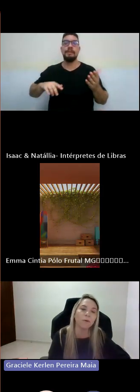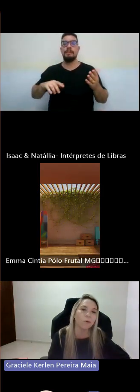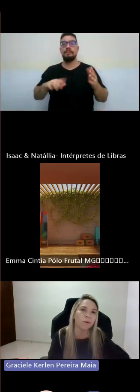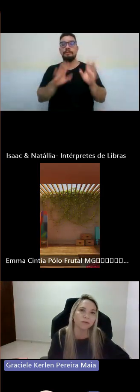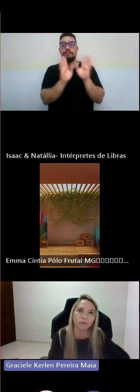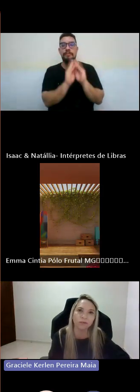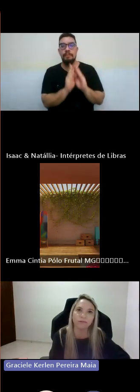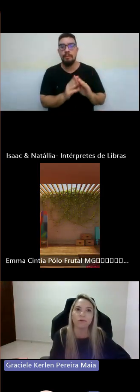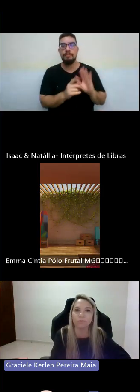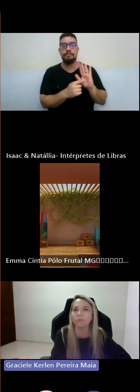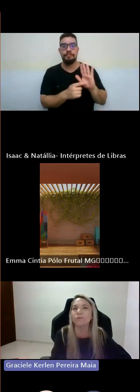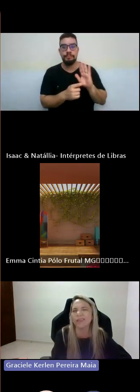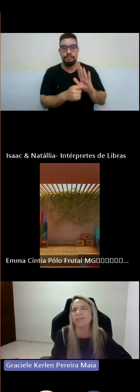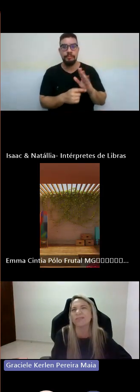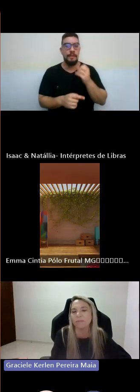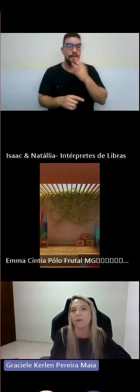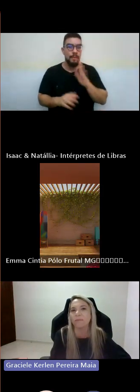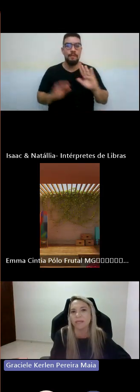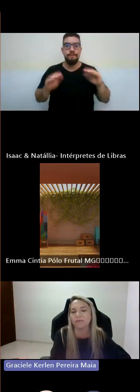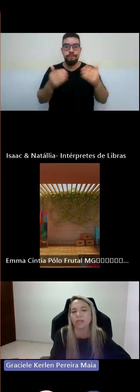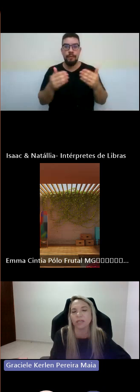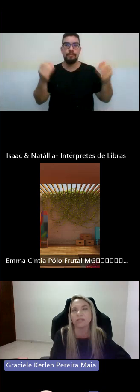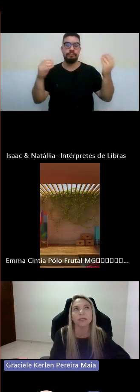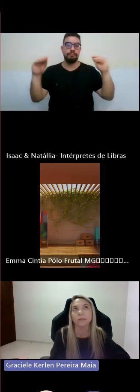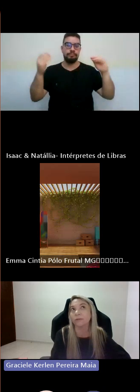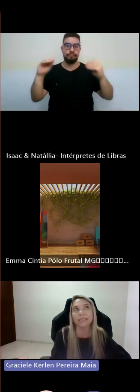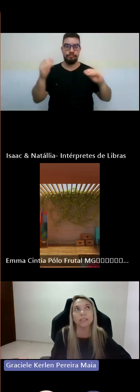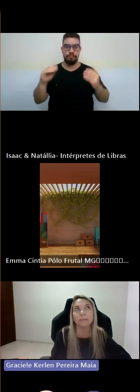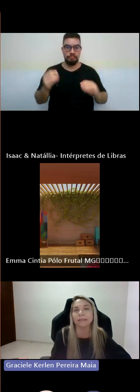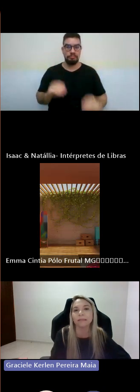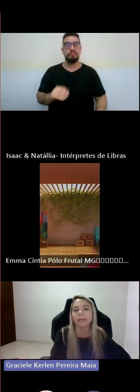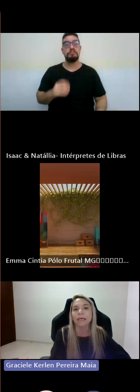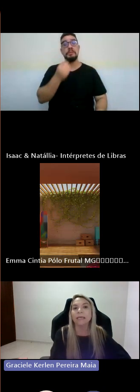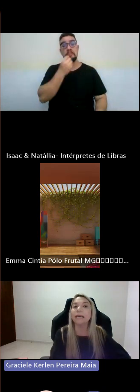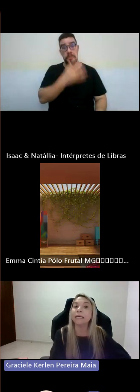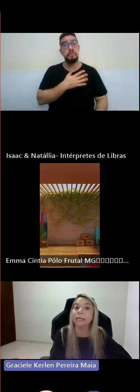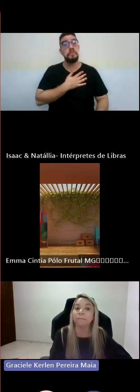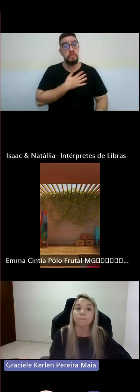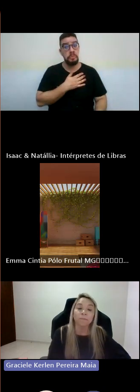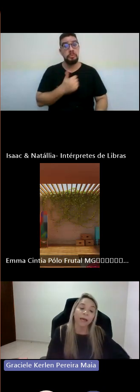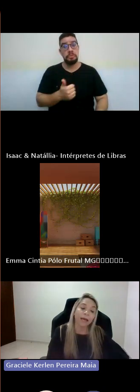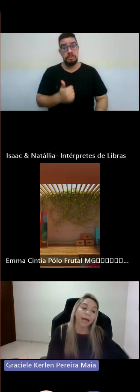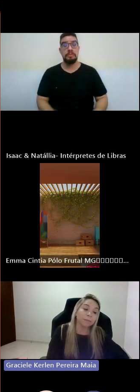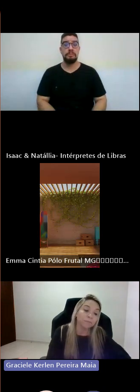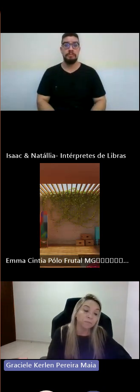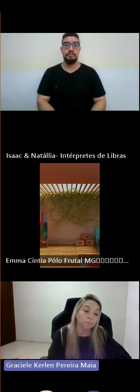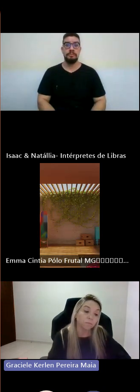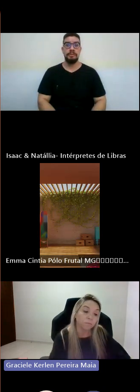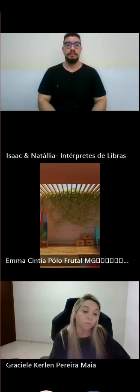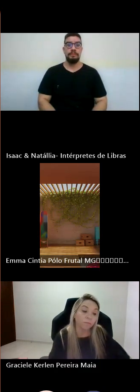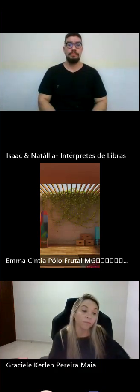coisa boa dos fóruns, muita coisa boa mesmo, gente. Gostei demais. E aí,